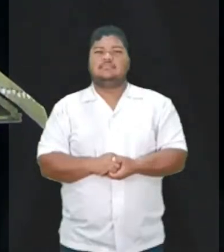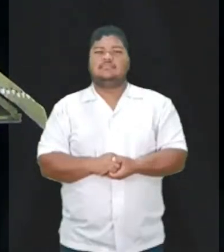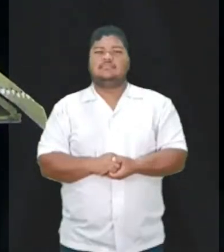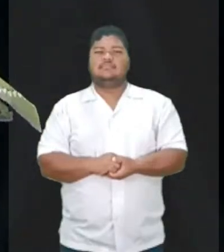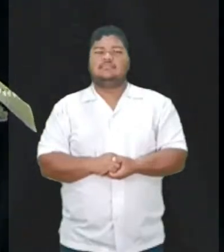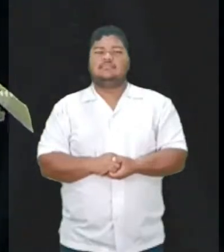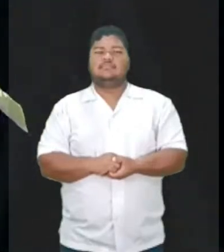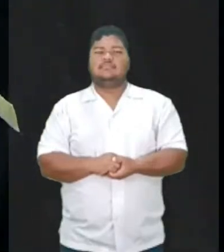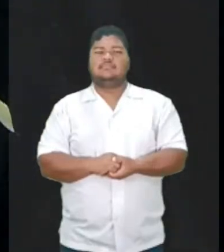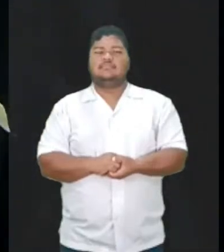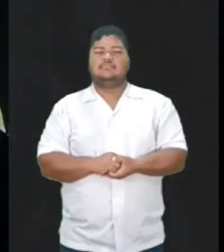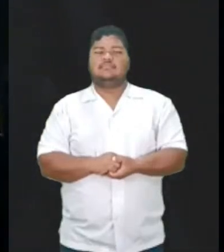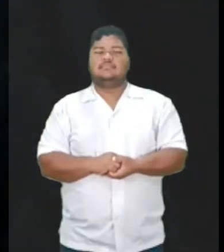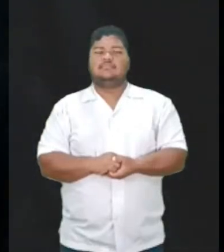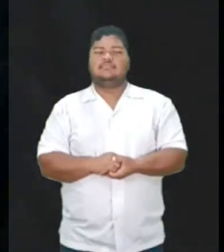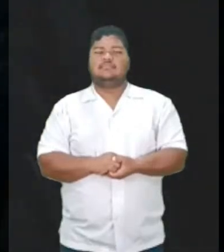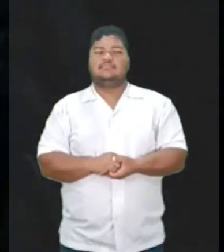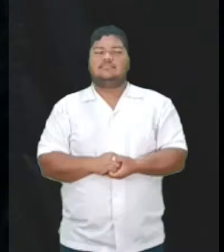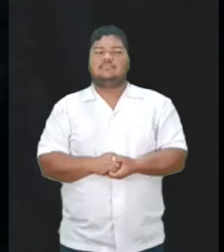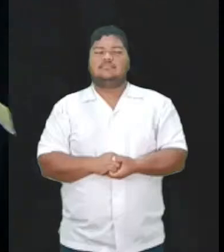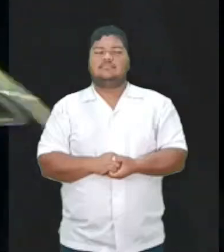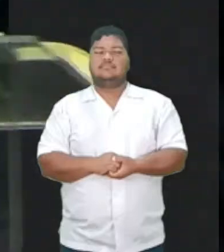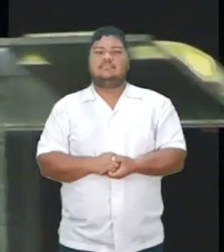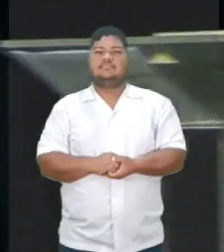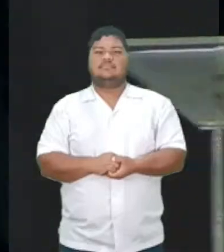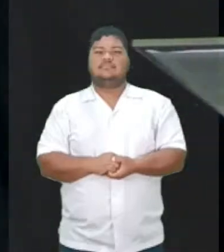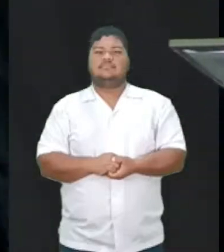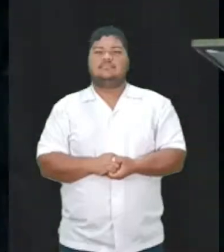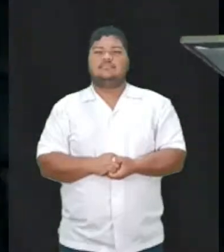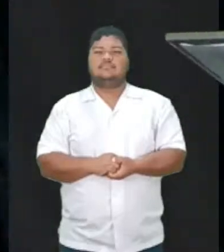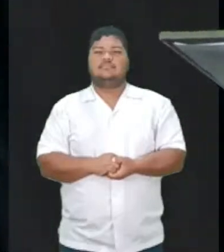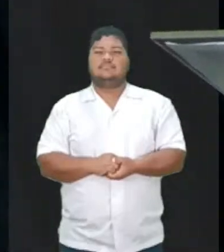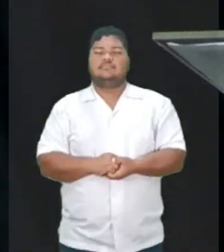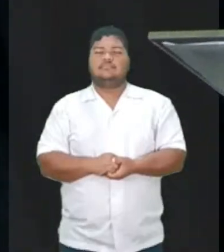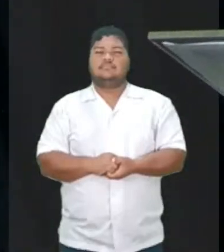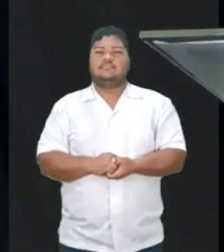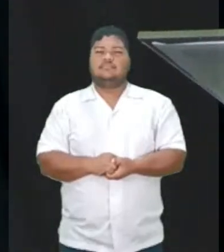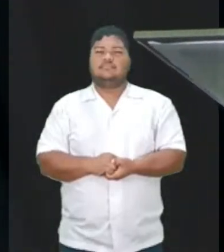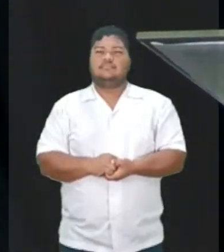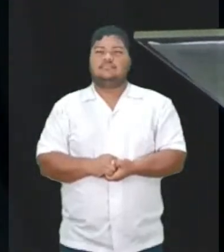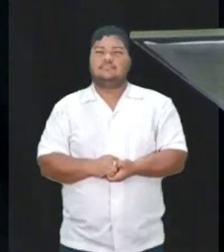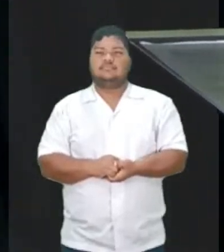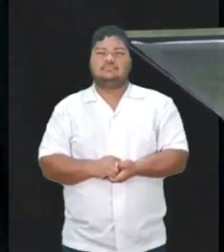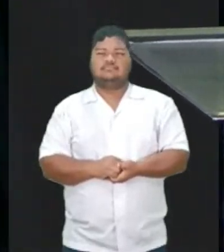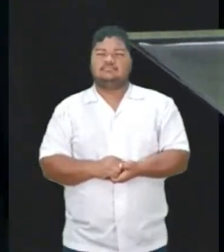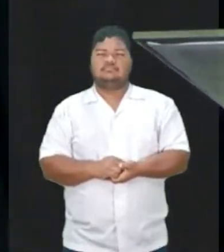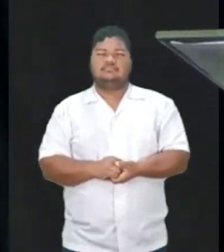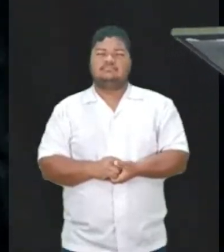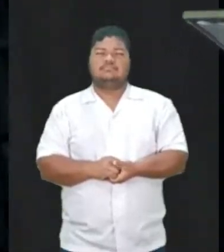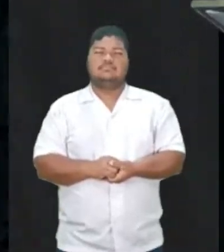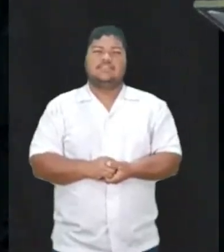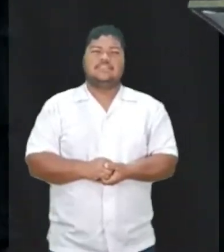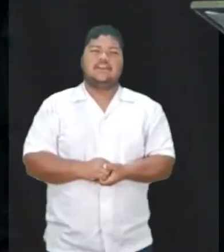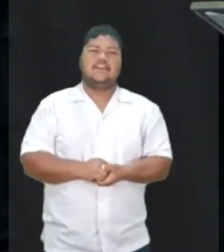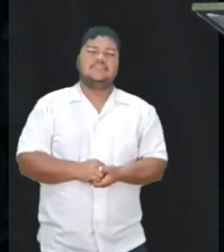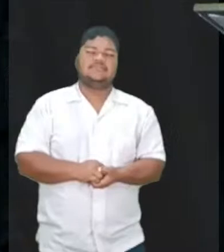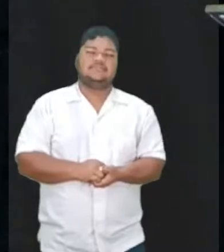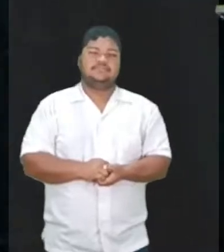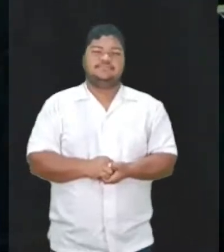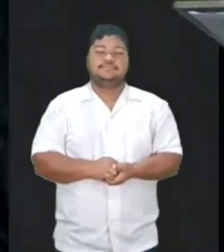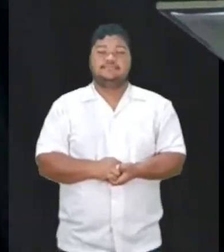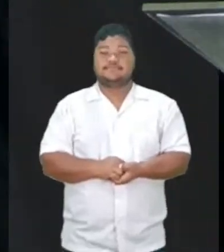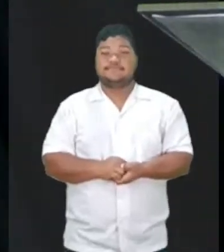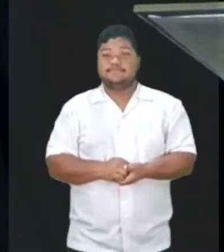e eles perceberam que todas as mulheres, todos nós, melhor dizendo,